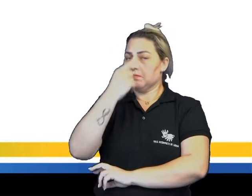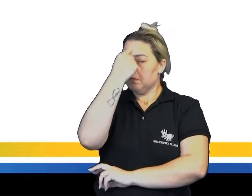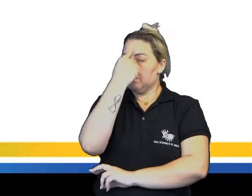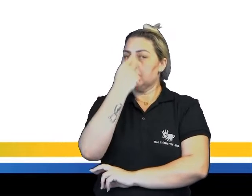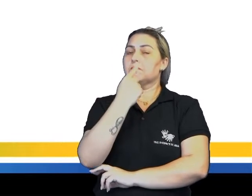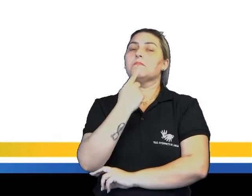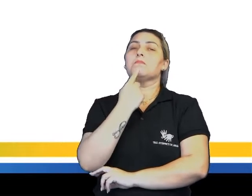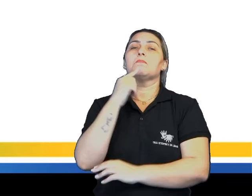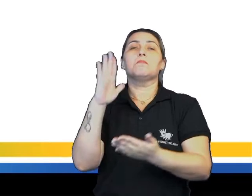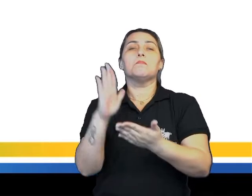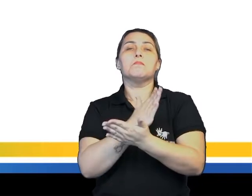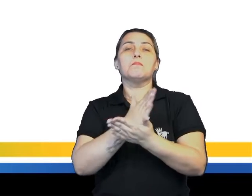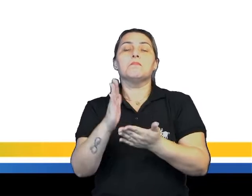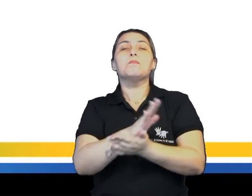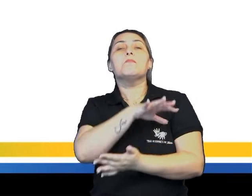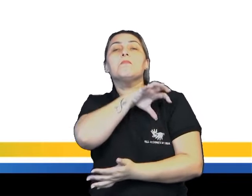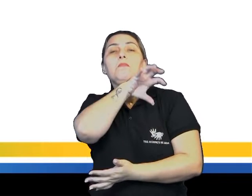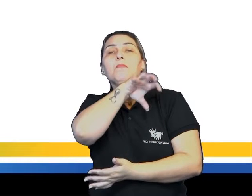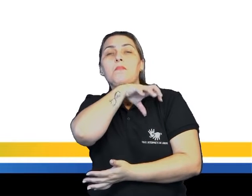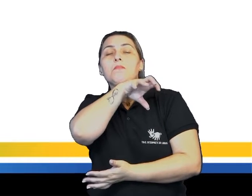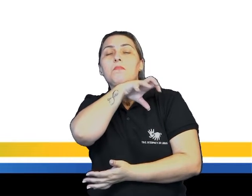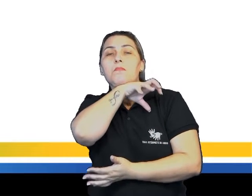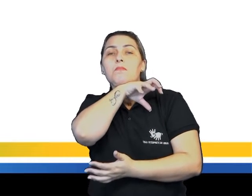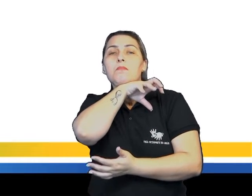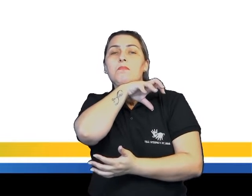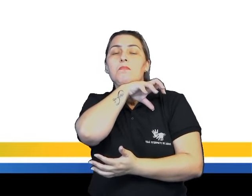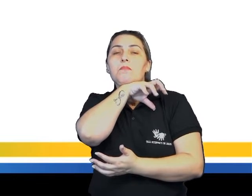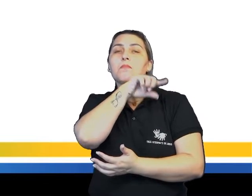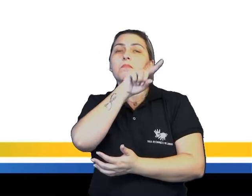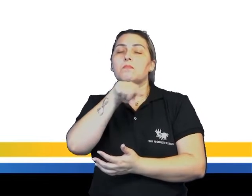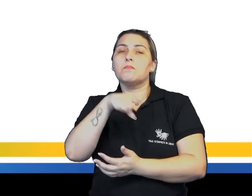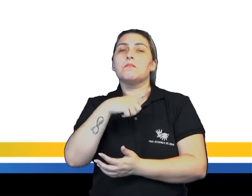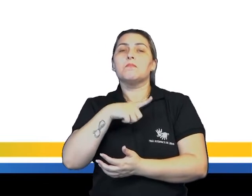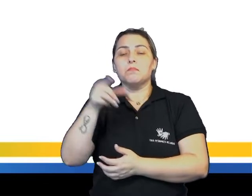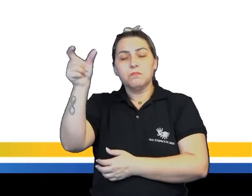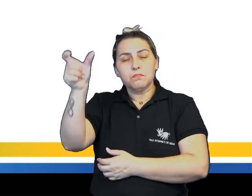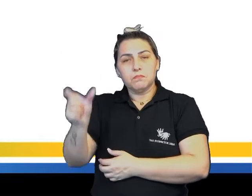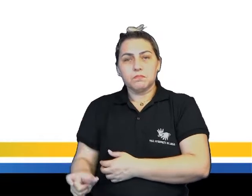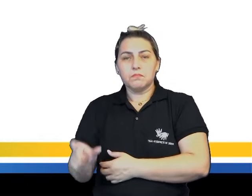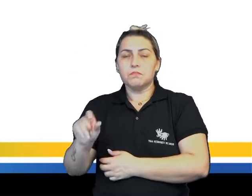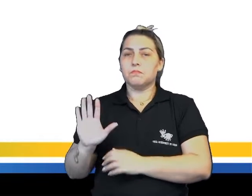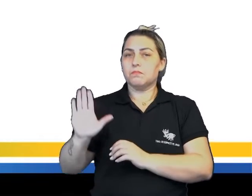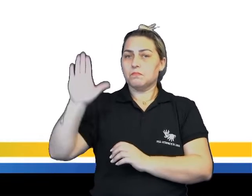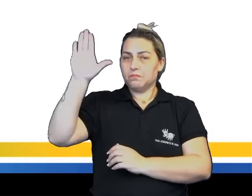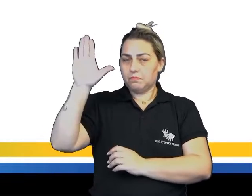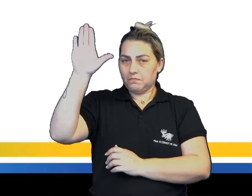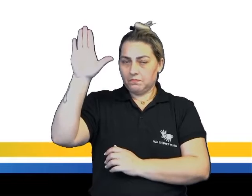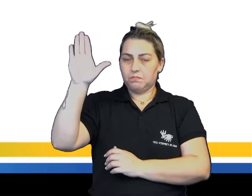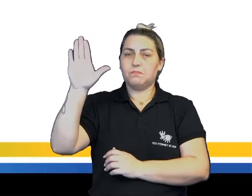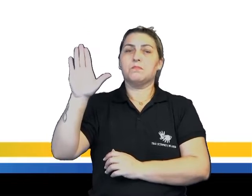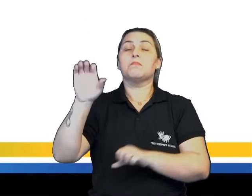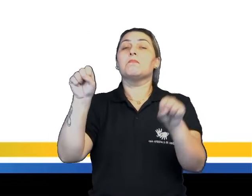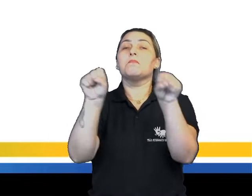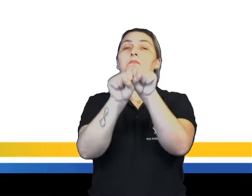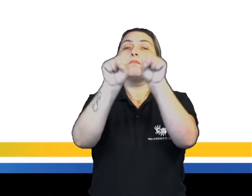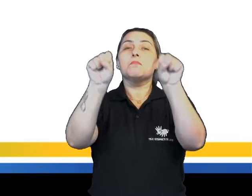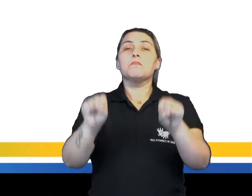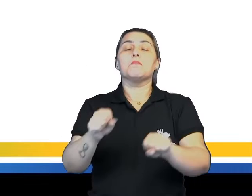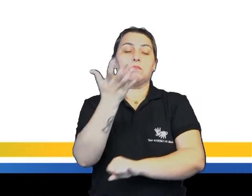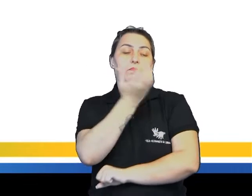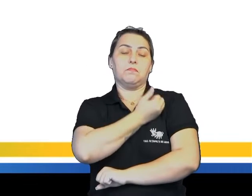imagem com alguns animais, riscos, tem uma pessoa com a mão para cima. Esse sistema